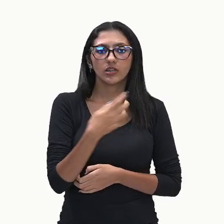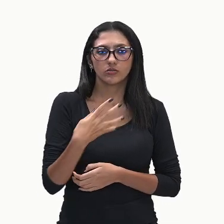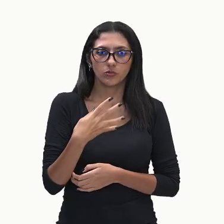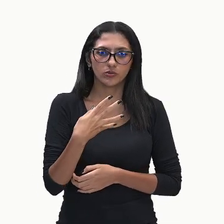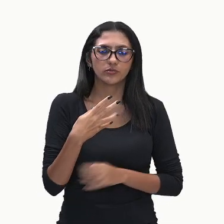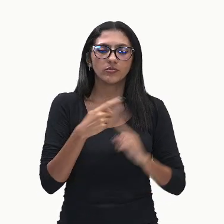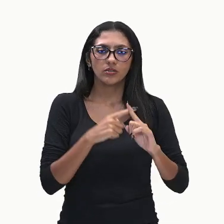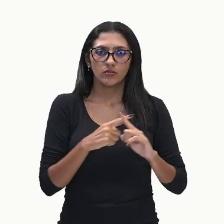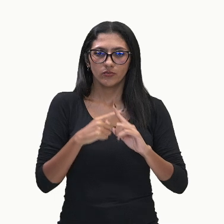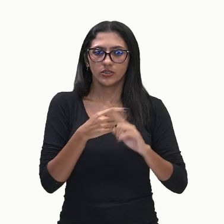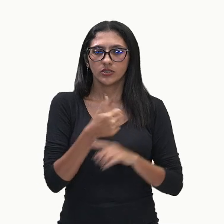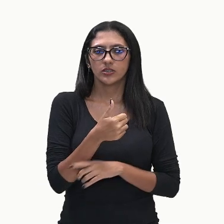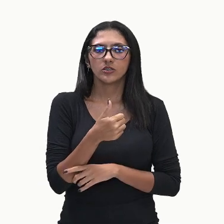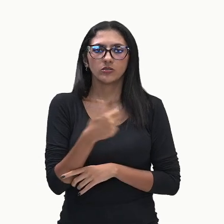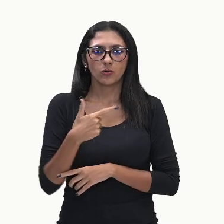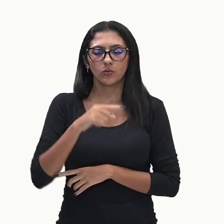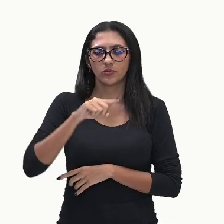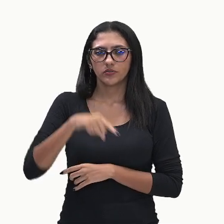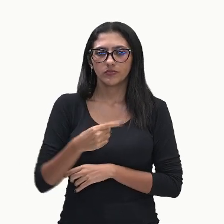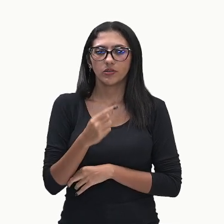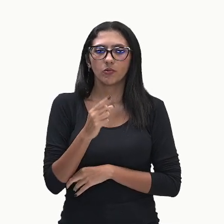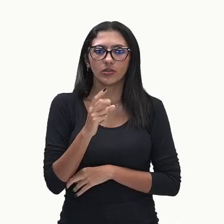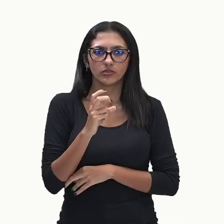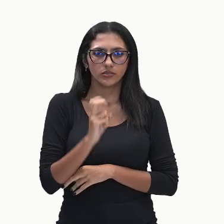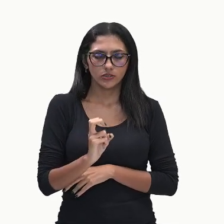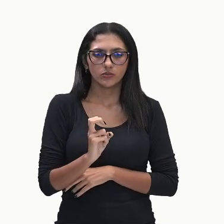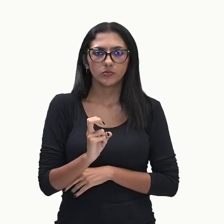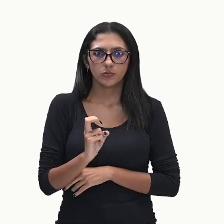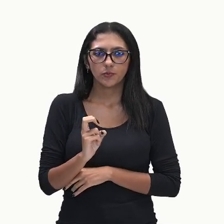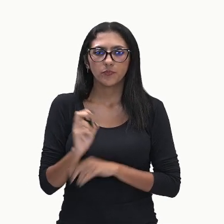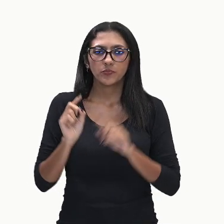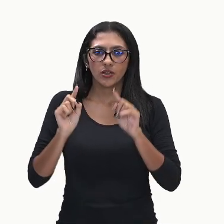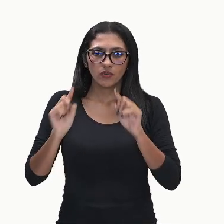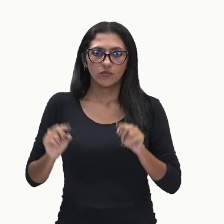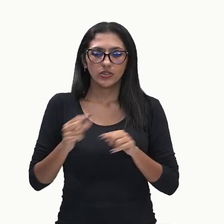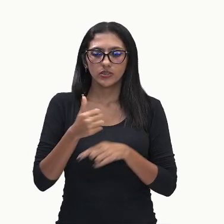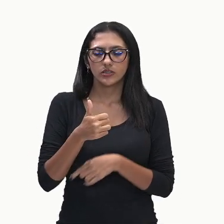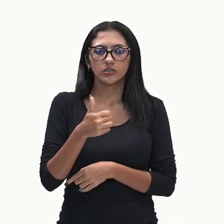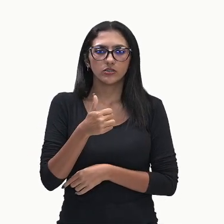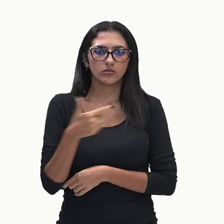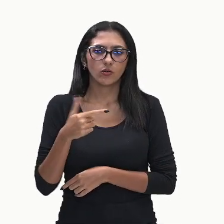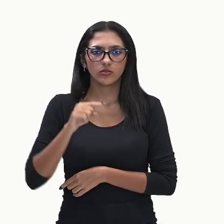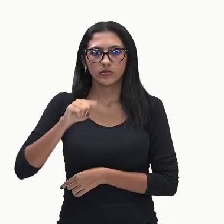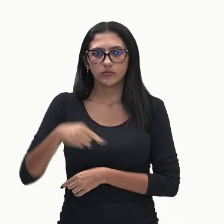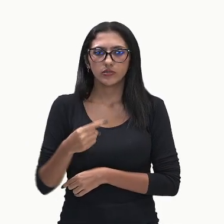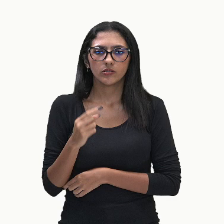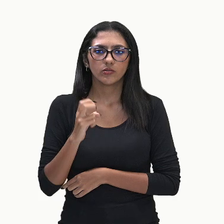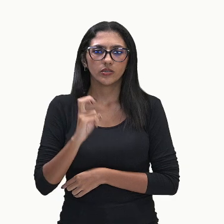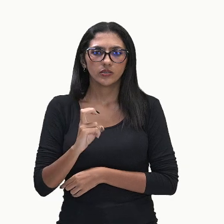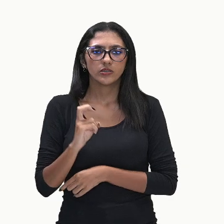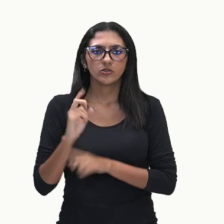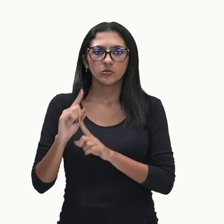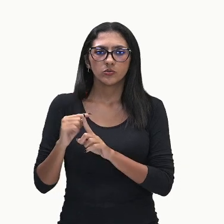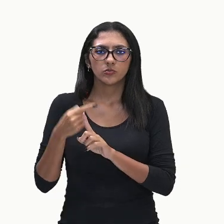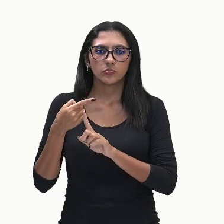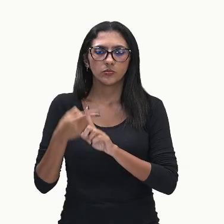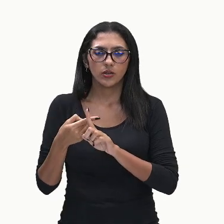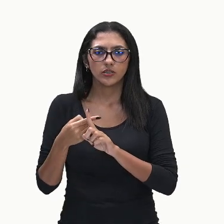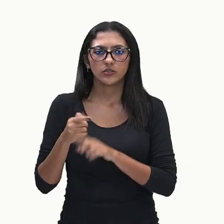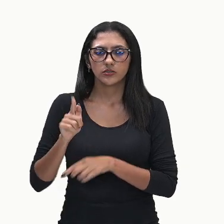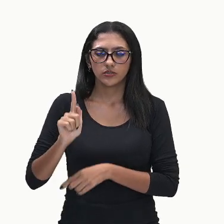3,14 vezes 12,5, que multiplica 12,5 mais